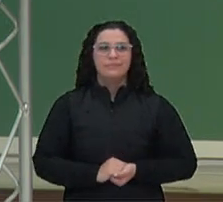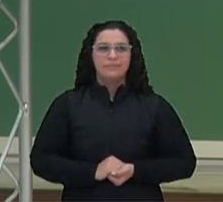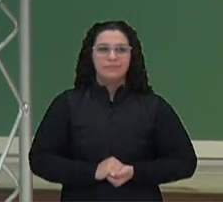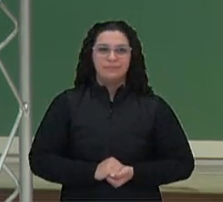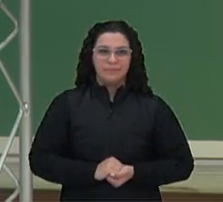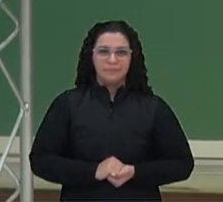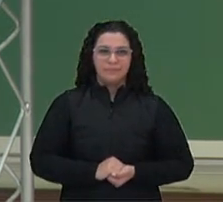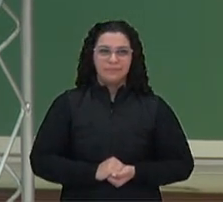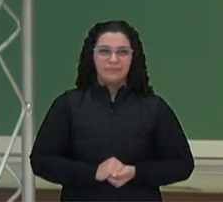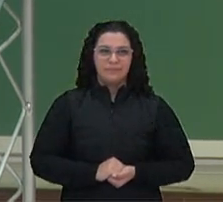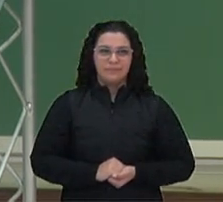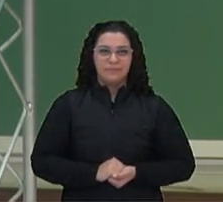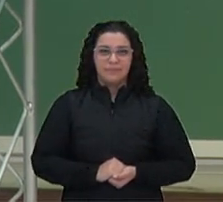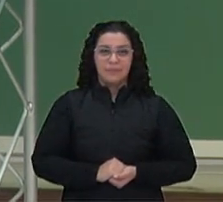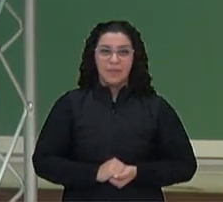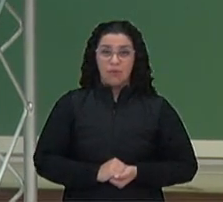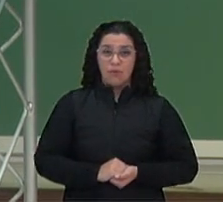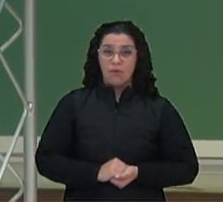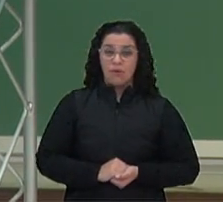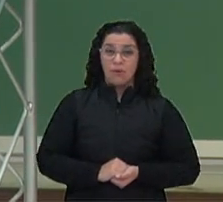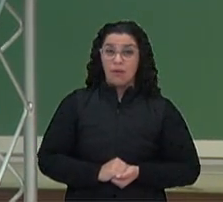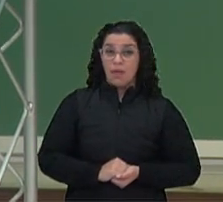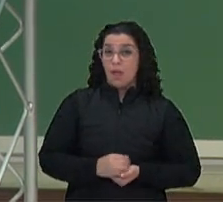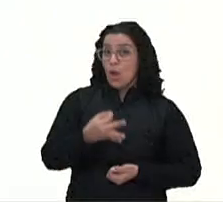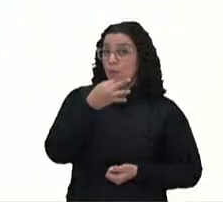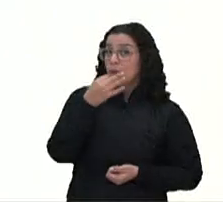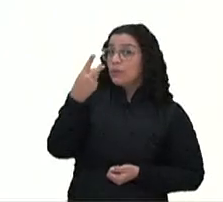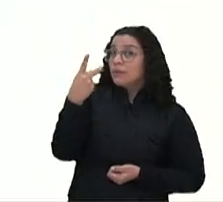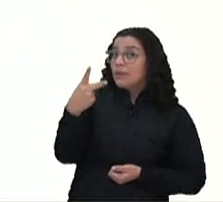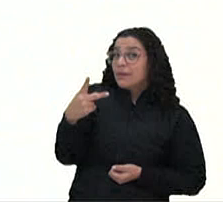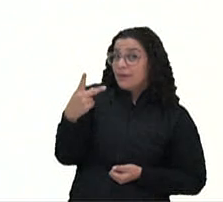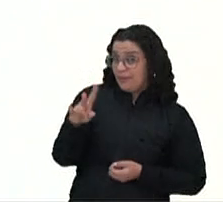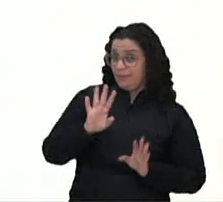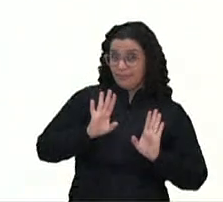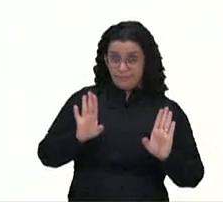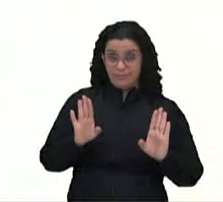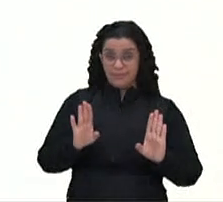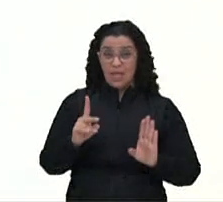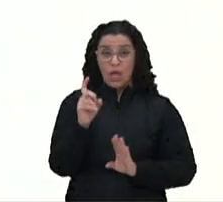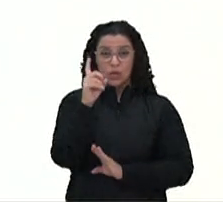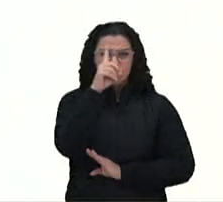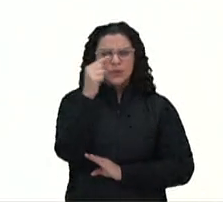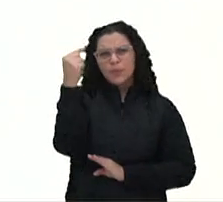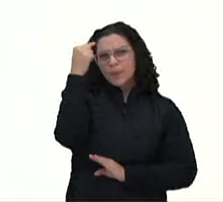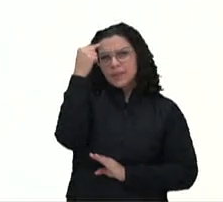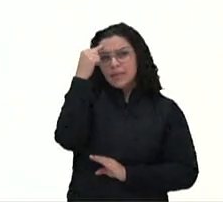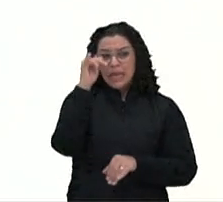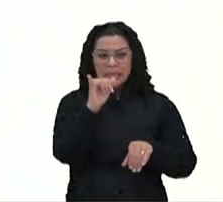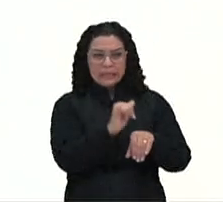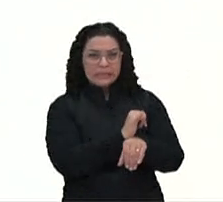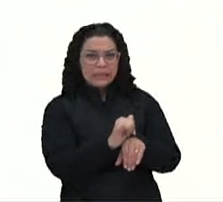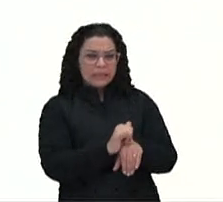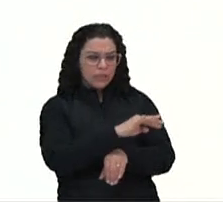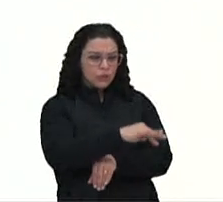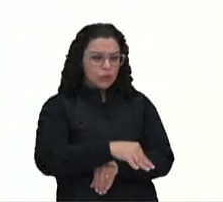punched on the head. Por mais que eu concorde, mas é a opinião que ele deu, né? Que deve ser muito difícil pensar em estratégias no jogo de tabuleiro